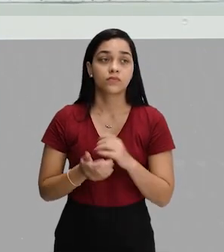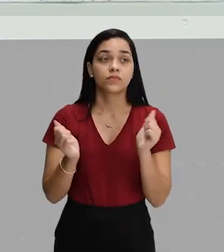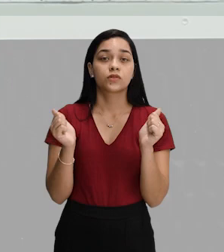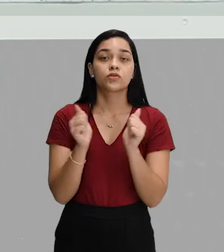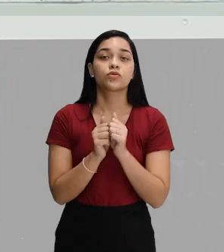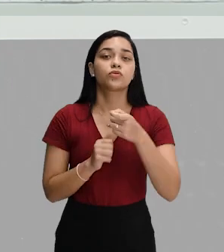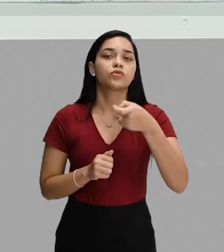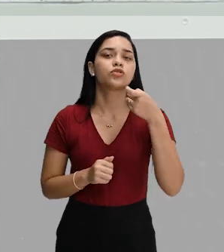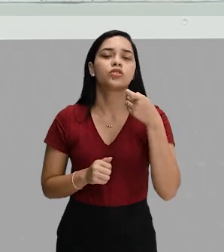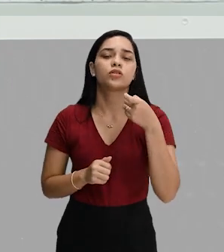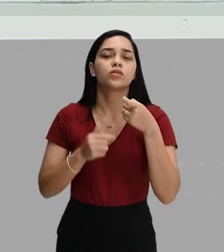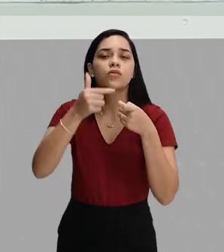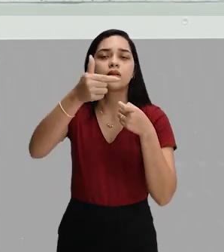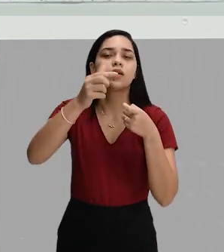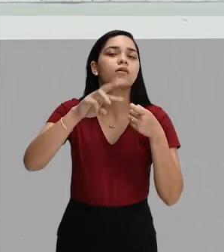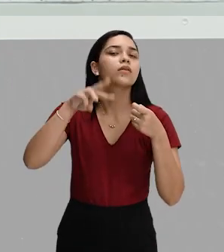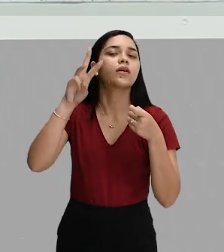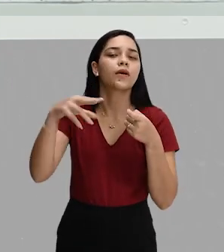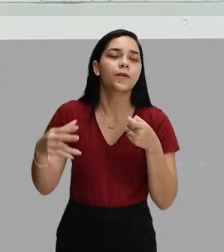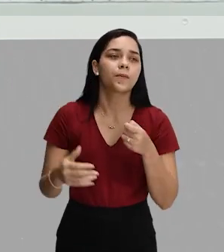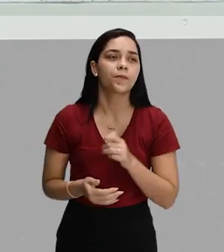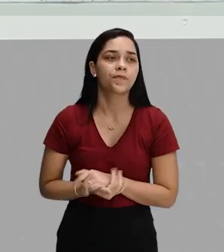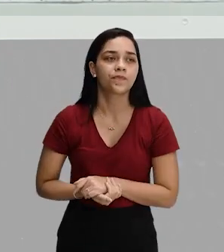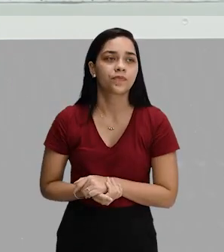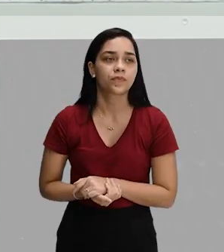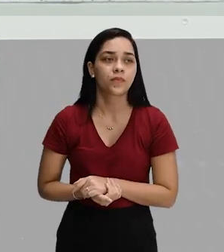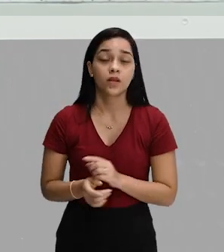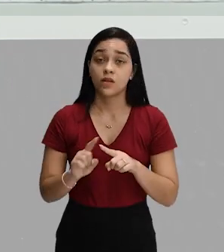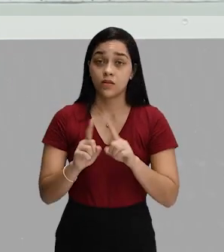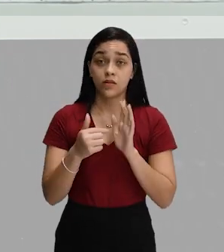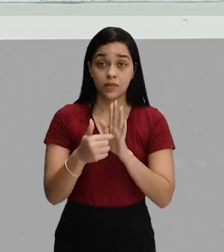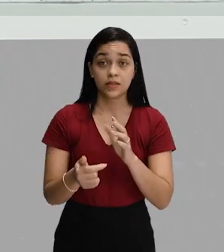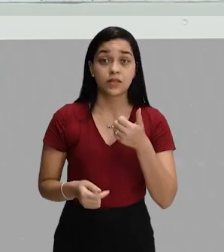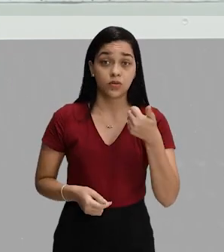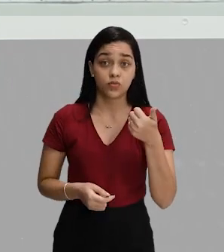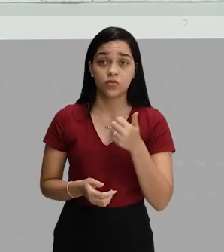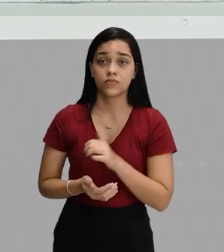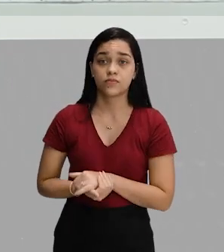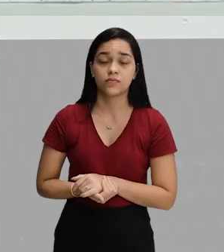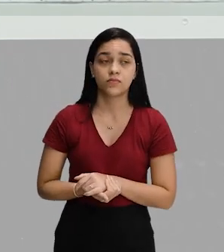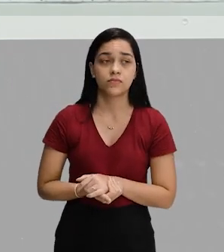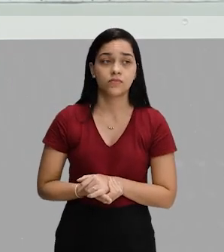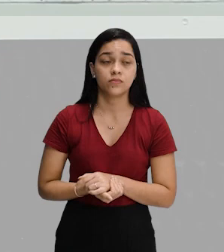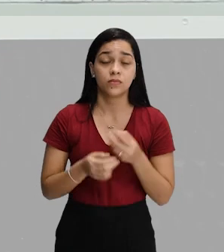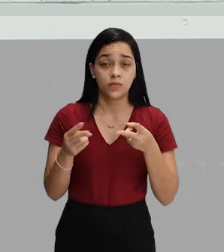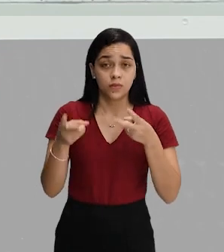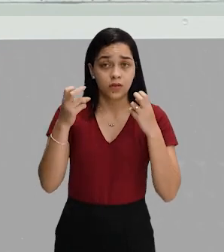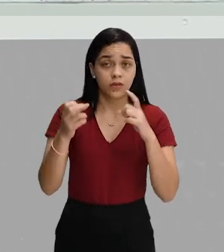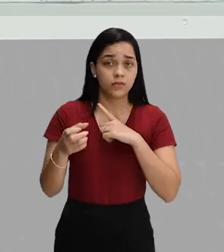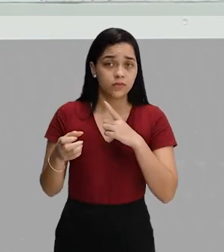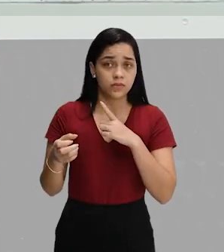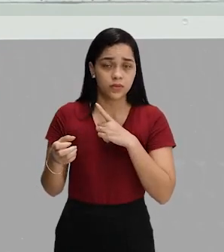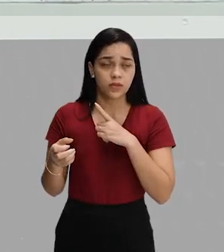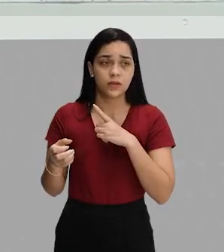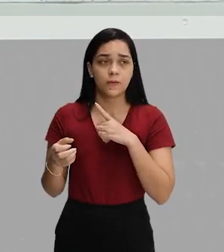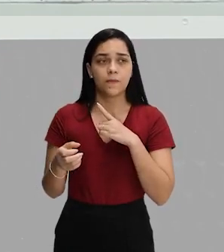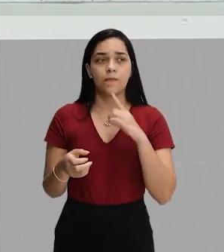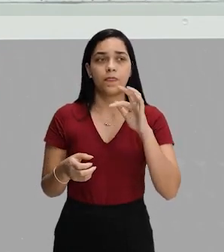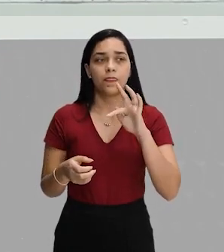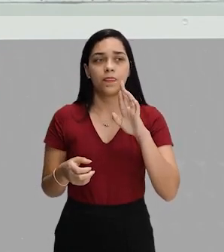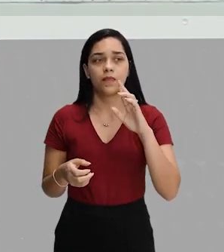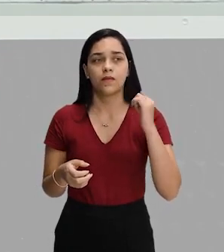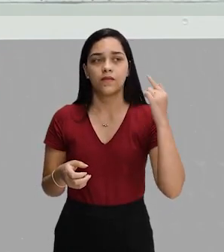acompanha o x aqui ao quadrado? Turma, aqui na frente não está aparecendo, mas tem um 1. Então, observa que eu tenho esta